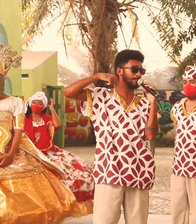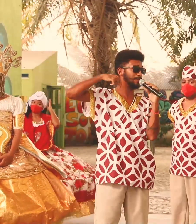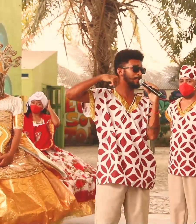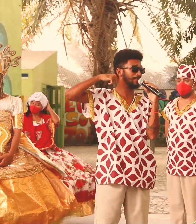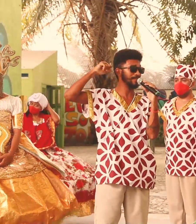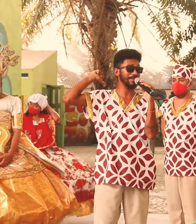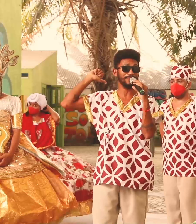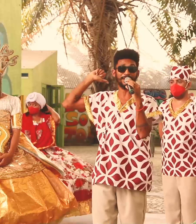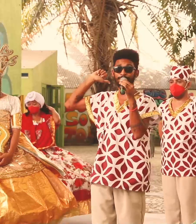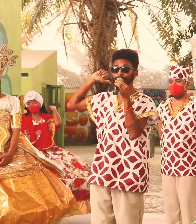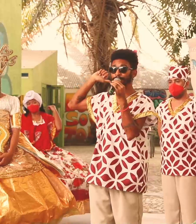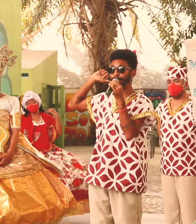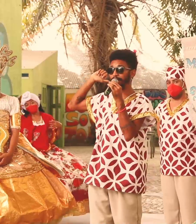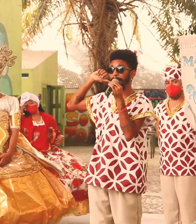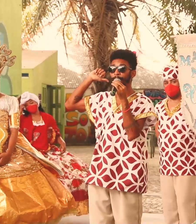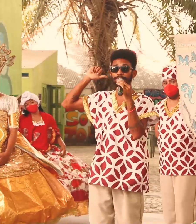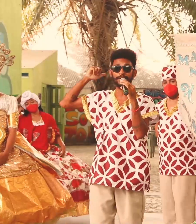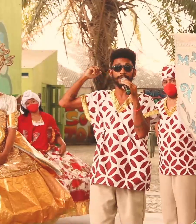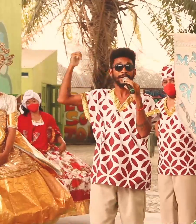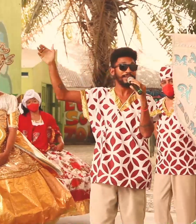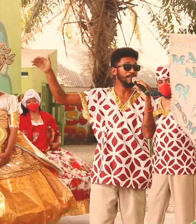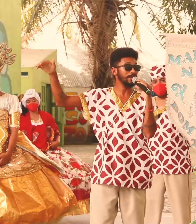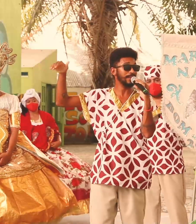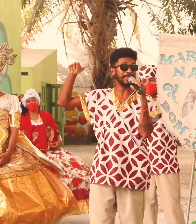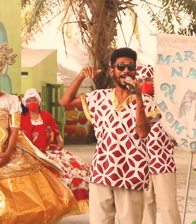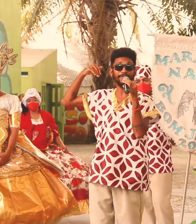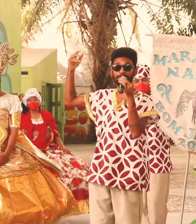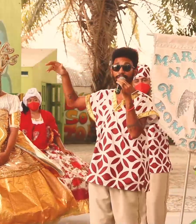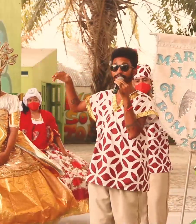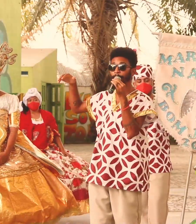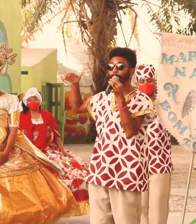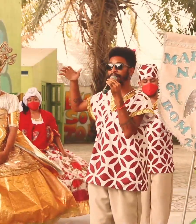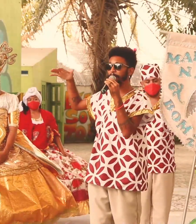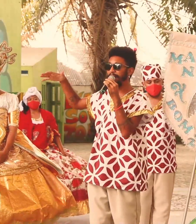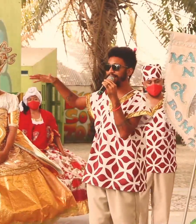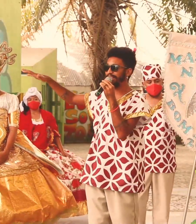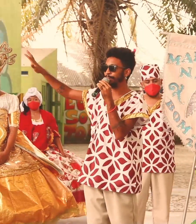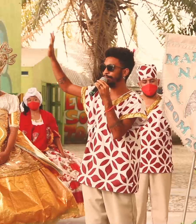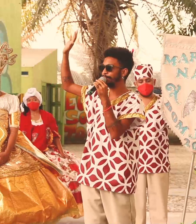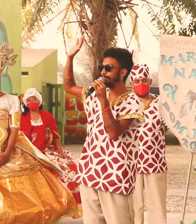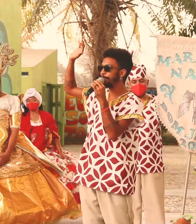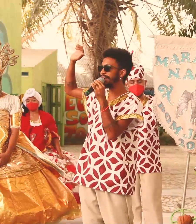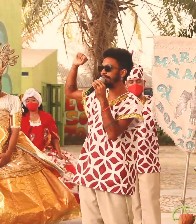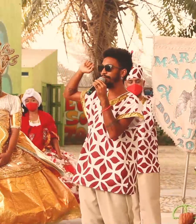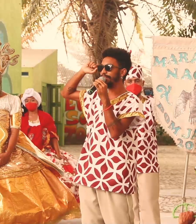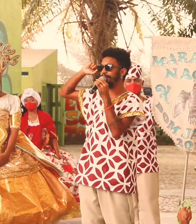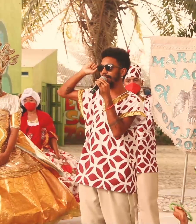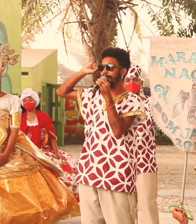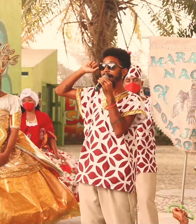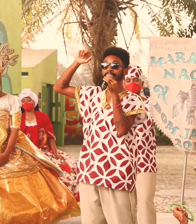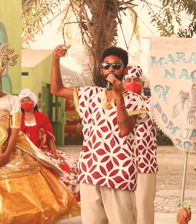quando o Maracatu surgiu em 2016, a gente falava de Oxalá por conta da violência que estava, e a gente queria um pouco mais de paz, e aquilo nos conduziu para